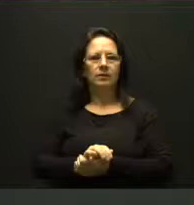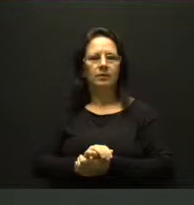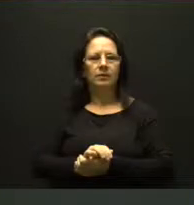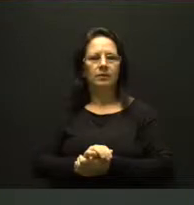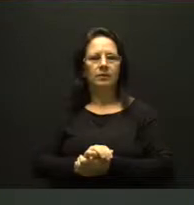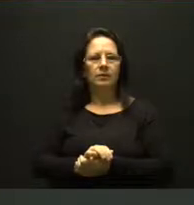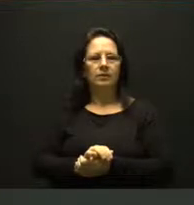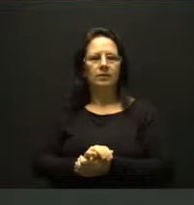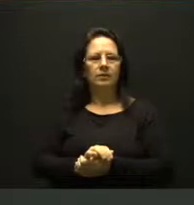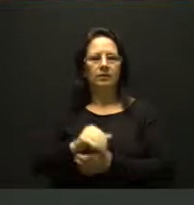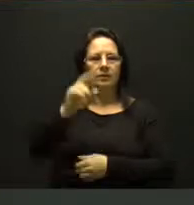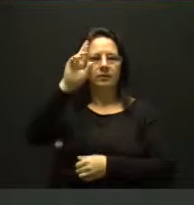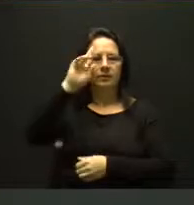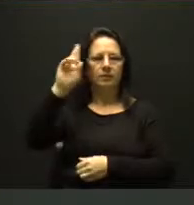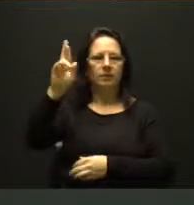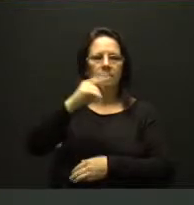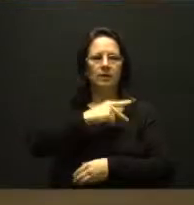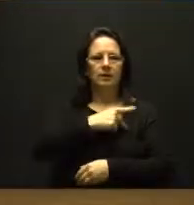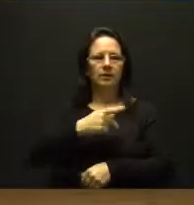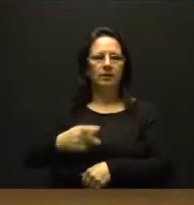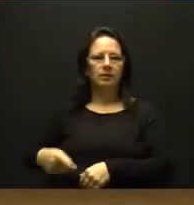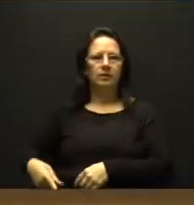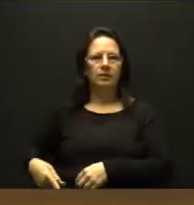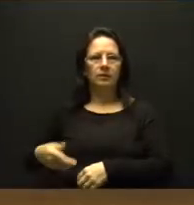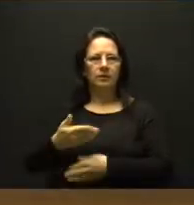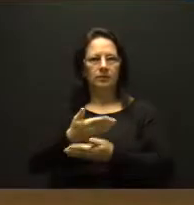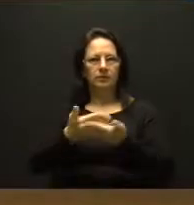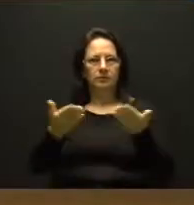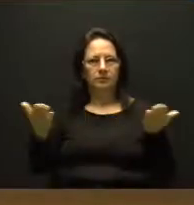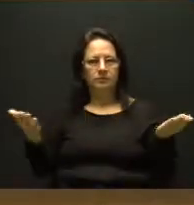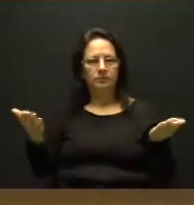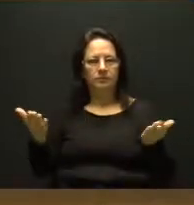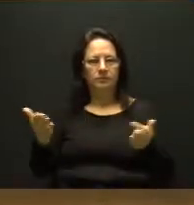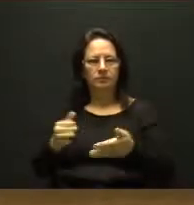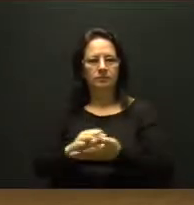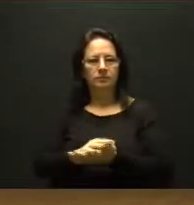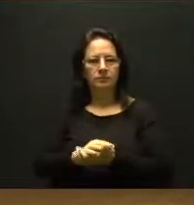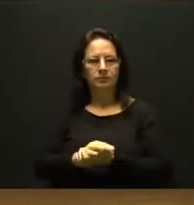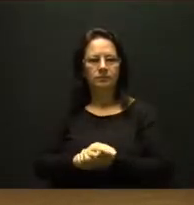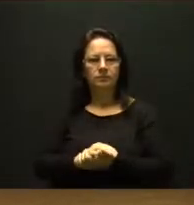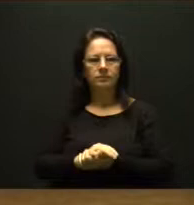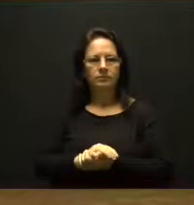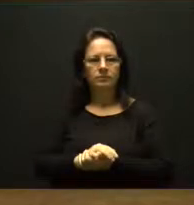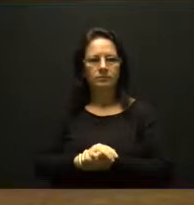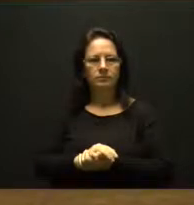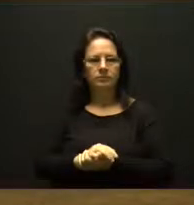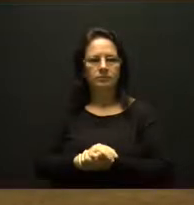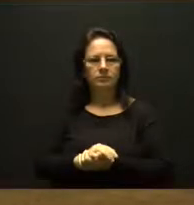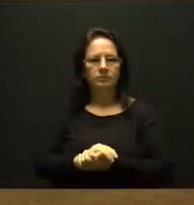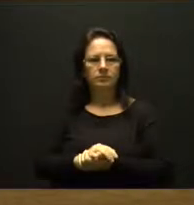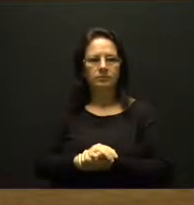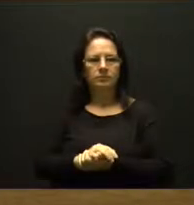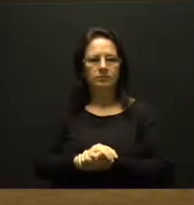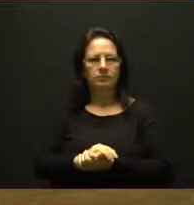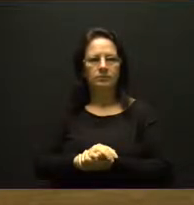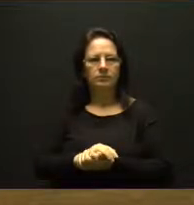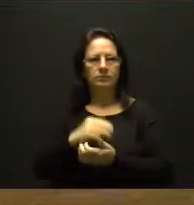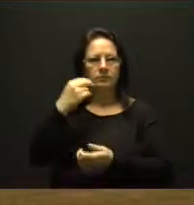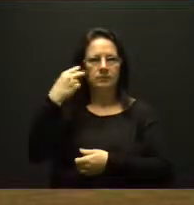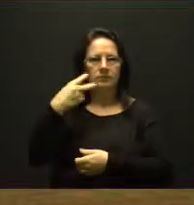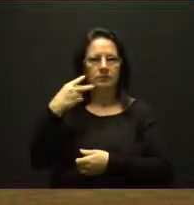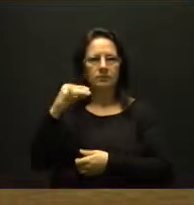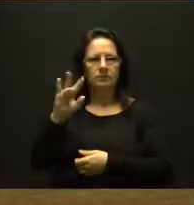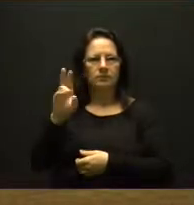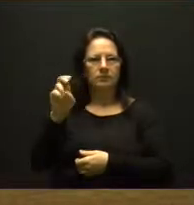o presidente e os vereadores vereadoras técnica verçosa vereador ivan